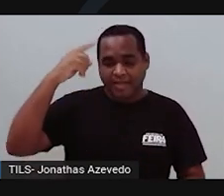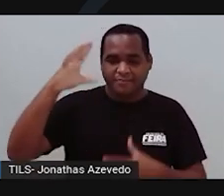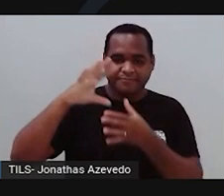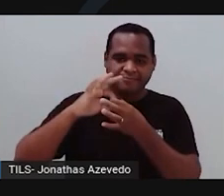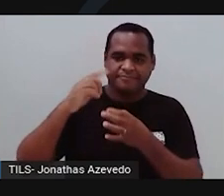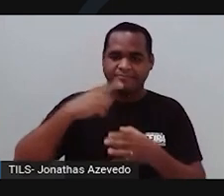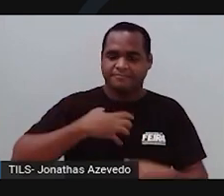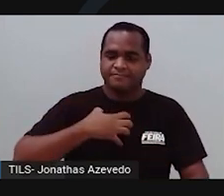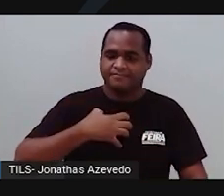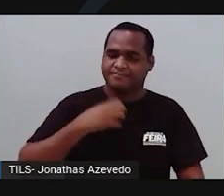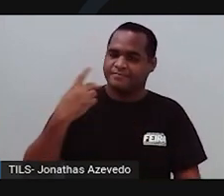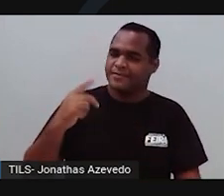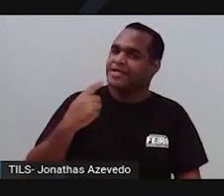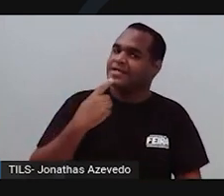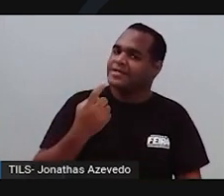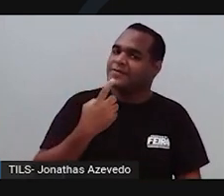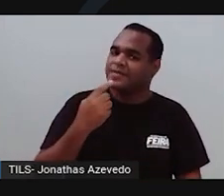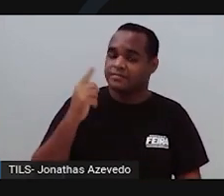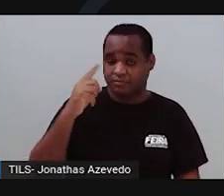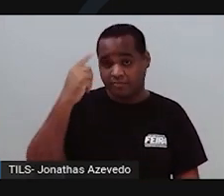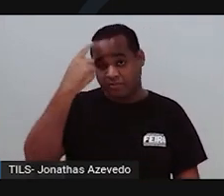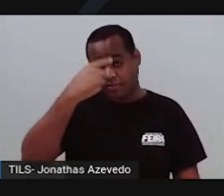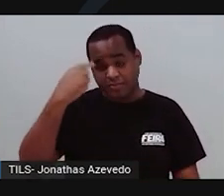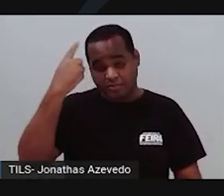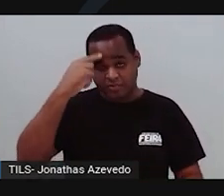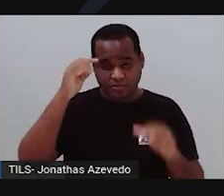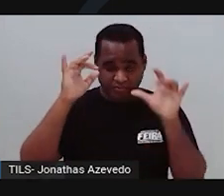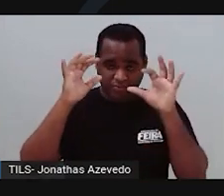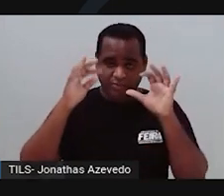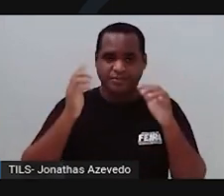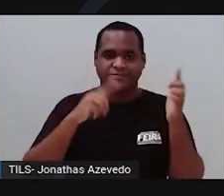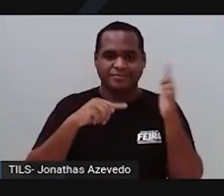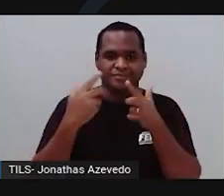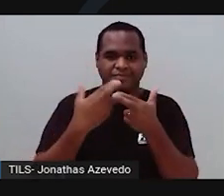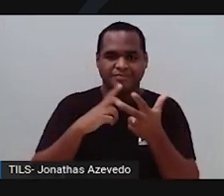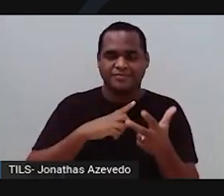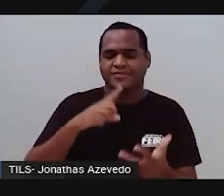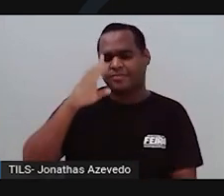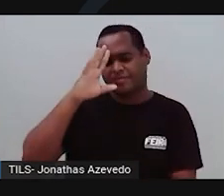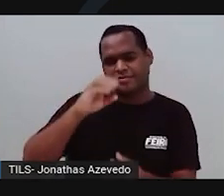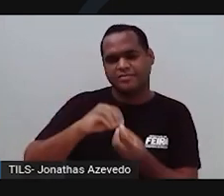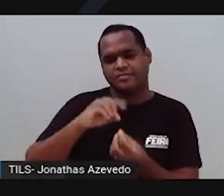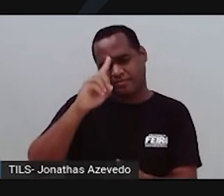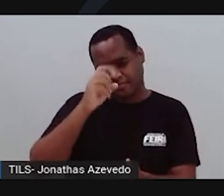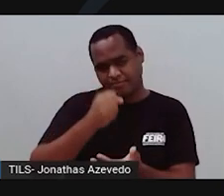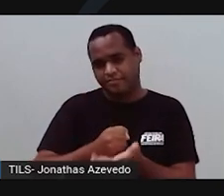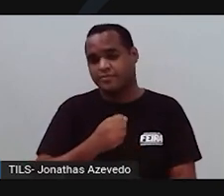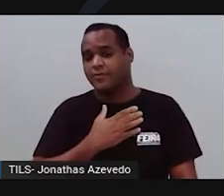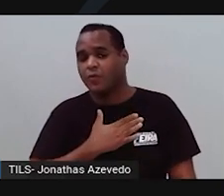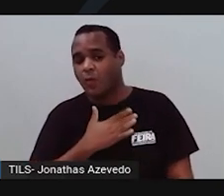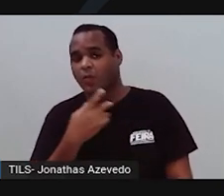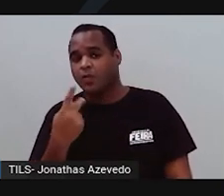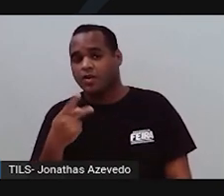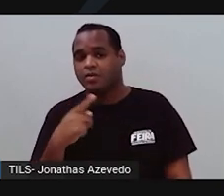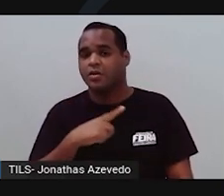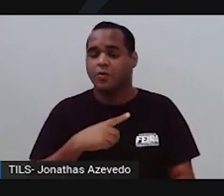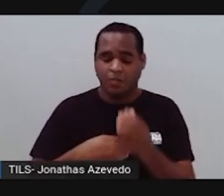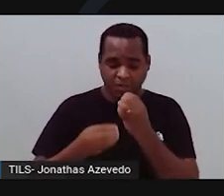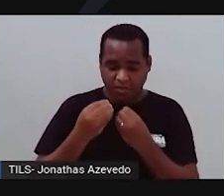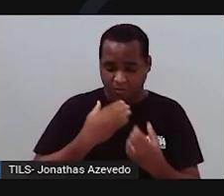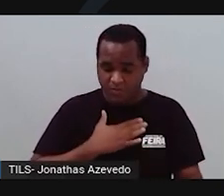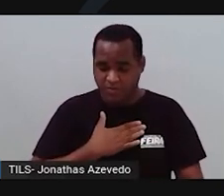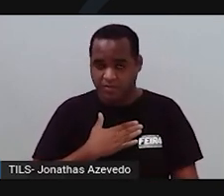pela sensibilidade da língua. O cérebro reconhece os sabores e também é capaz de decidir se a gente gosta ou não daquela comida.